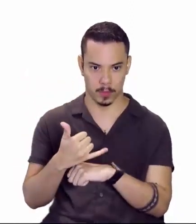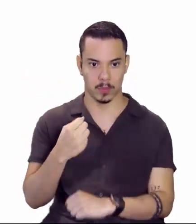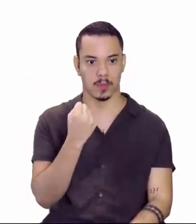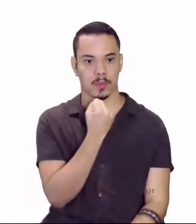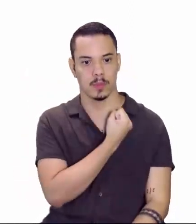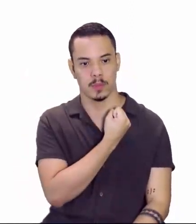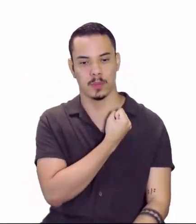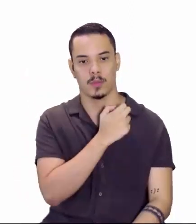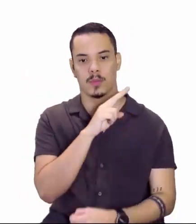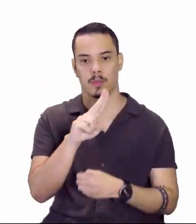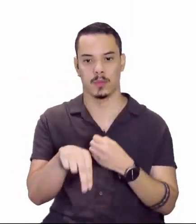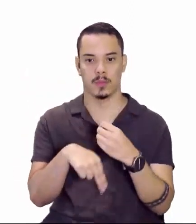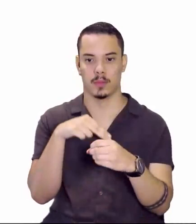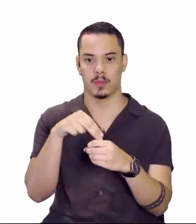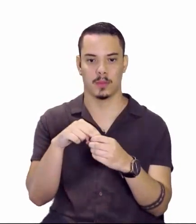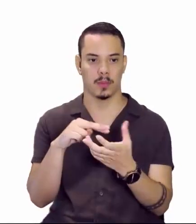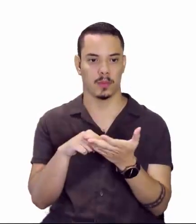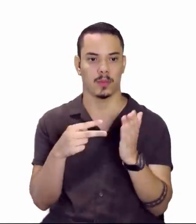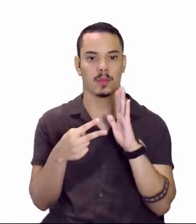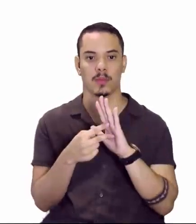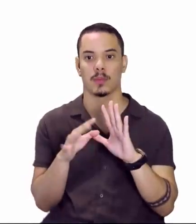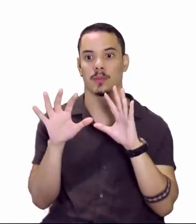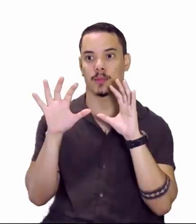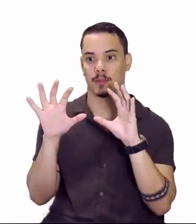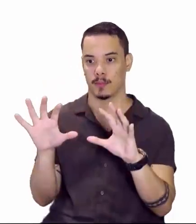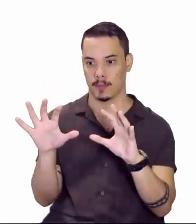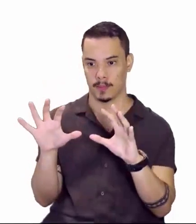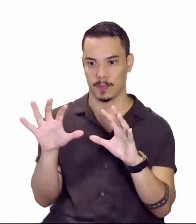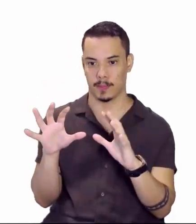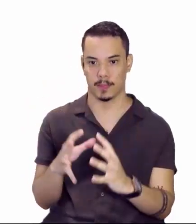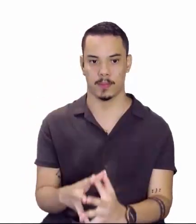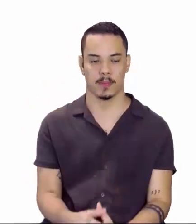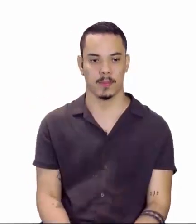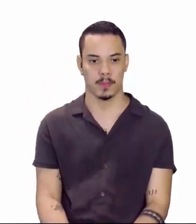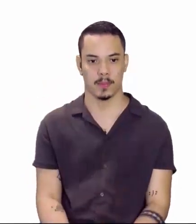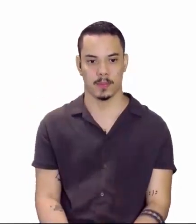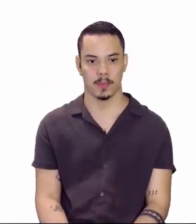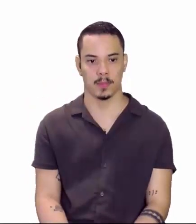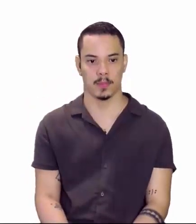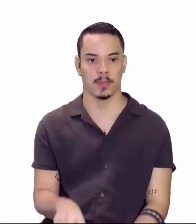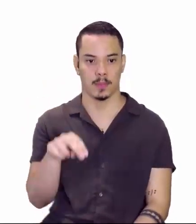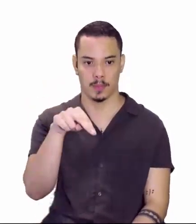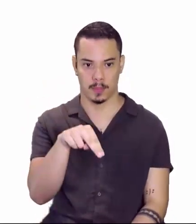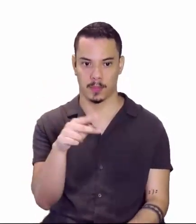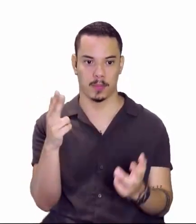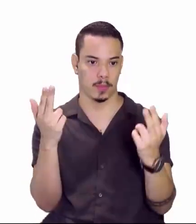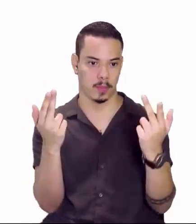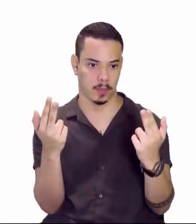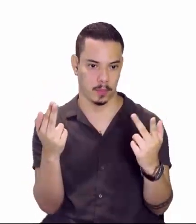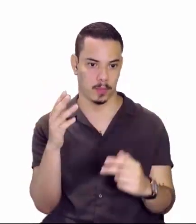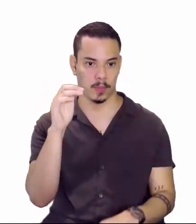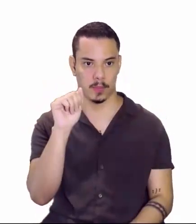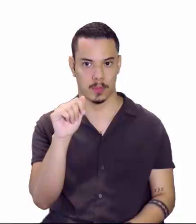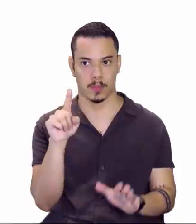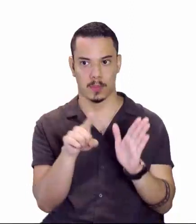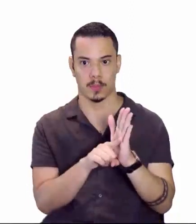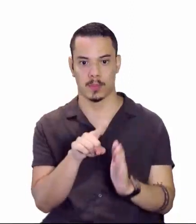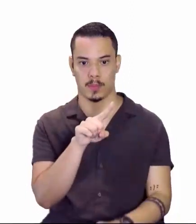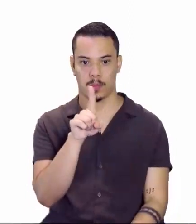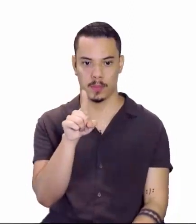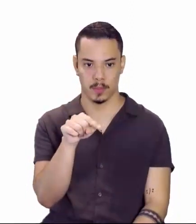número de nêutrons ele é calculado da seguinte forma: N é igual a A menos Z, tá